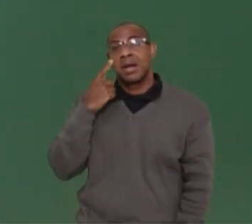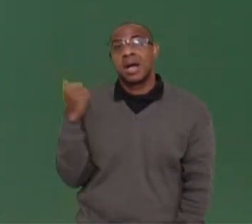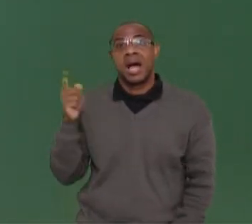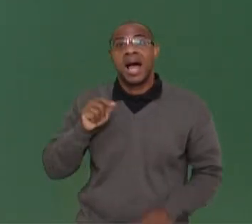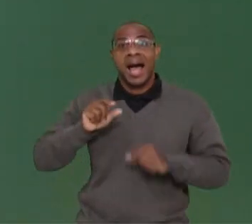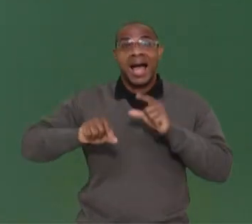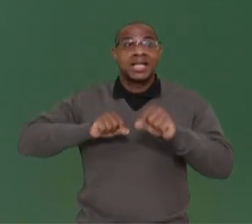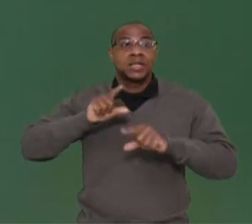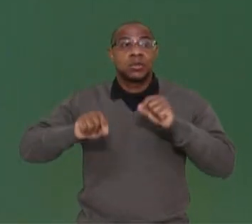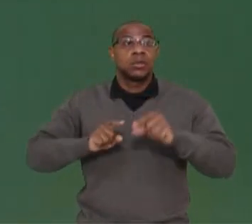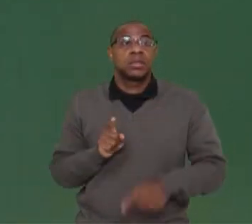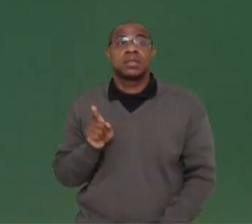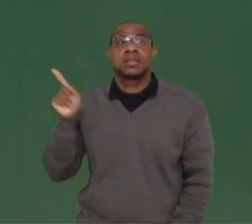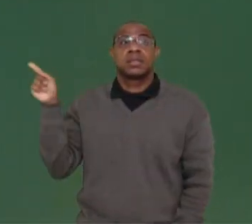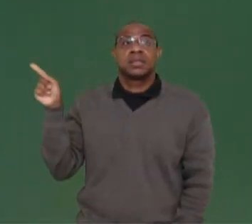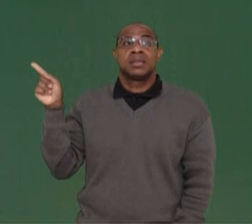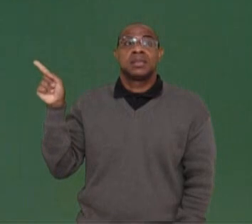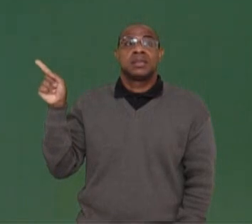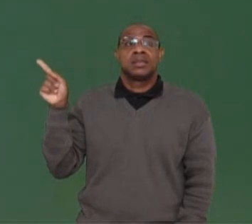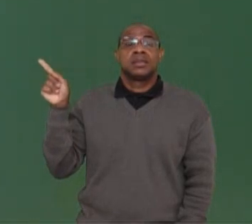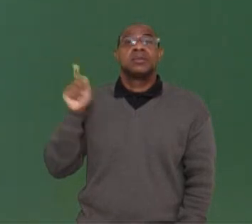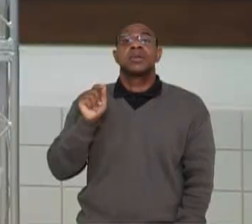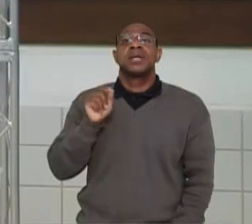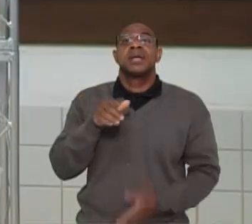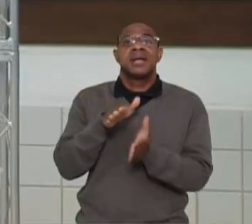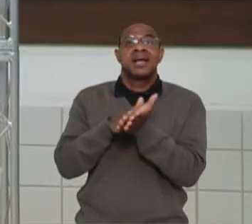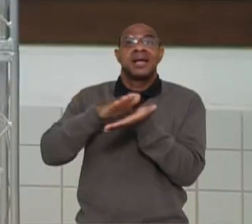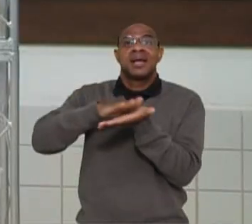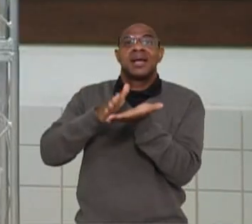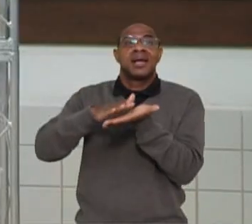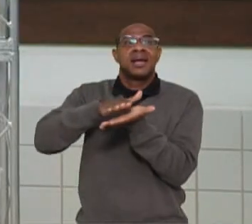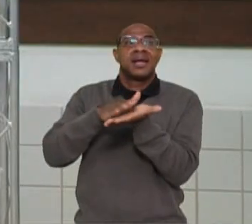escolha aqui, no recheio.